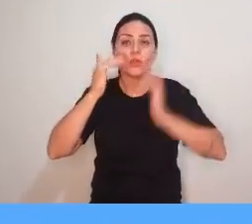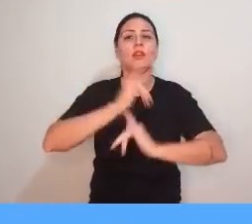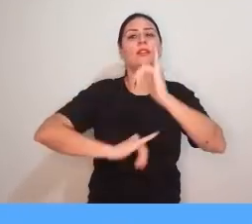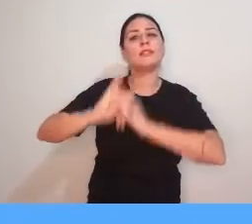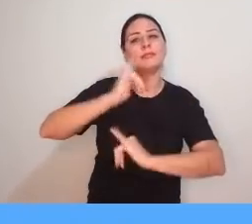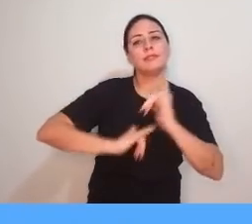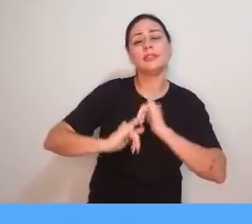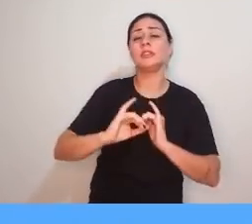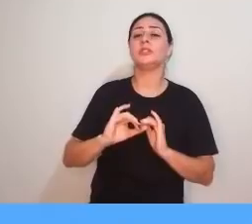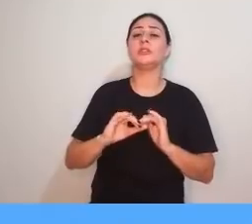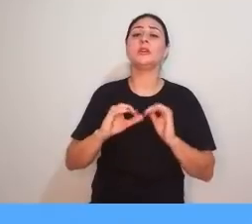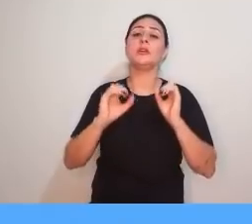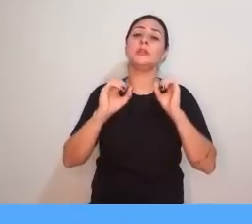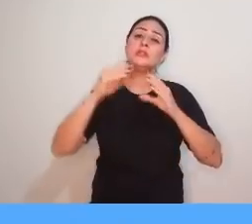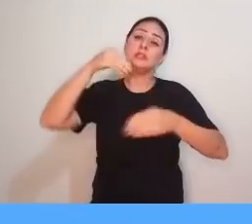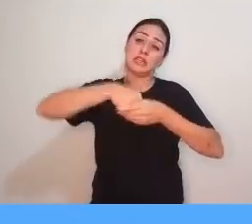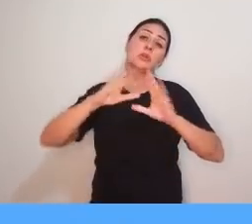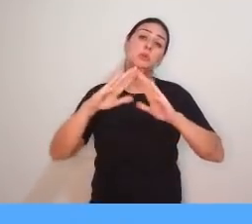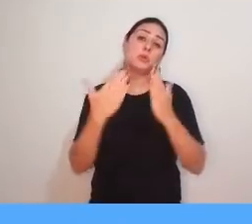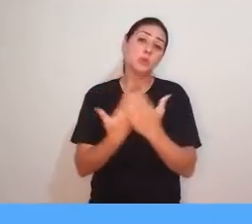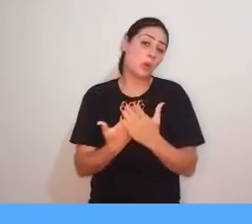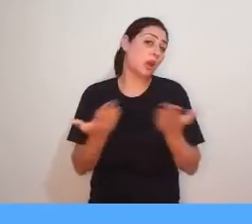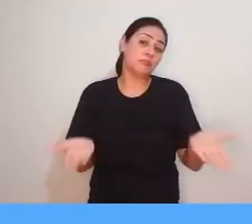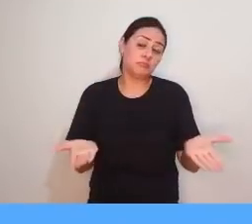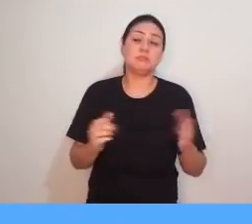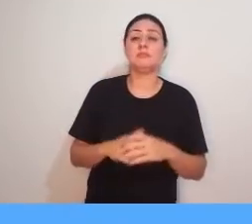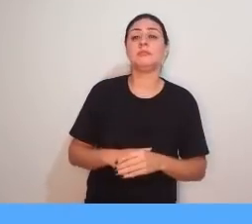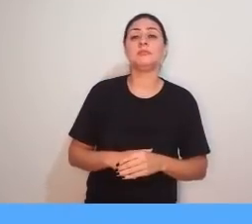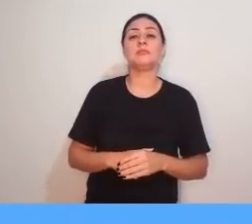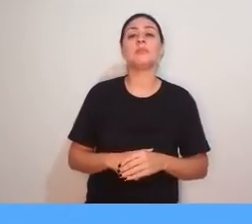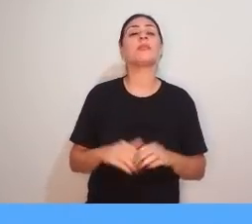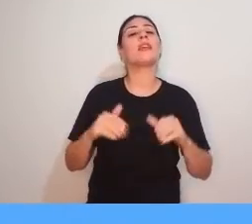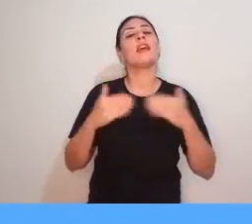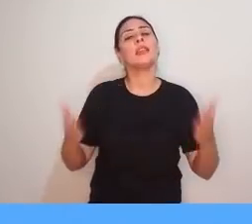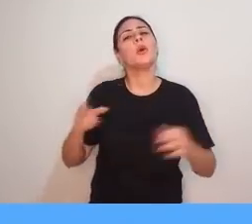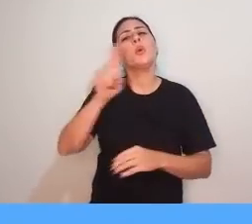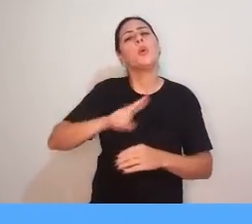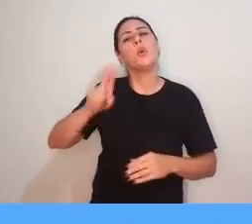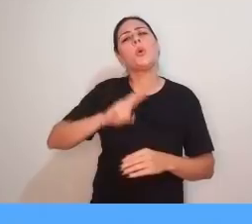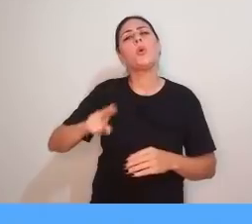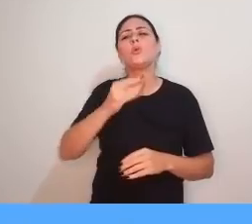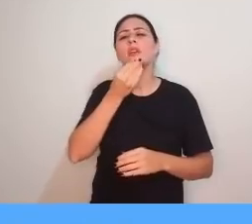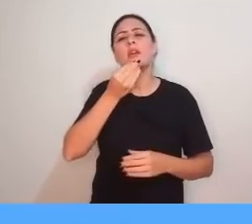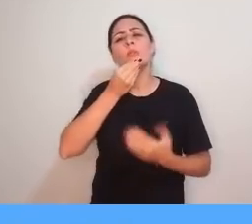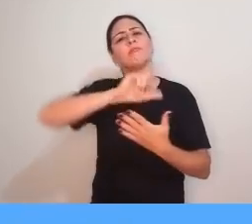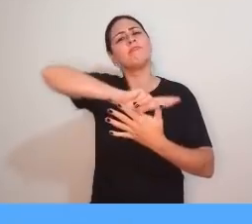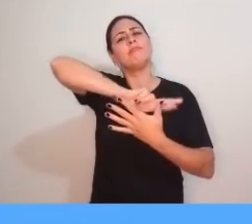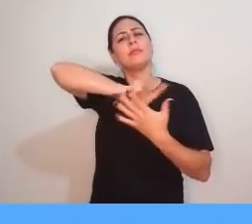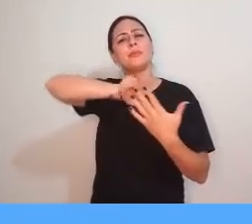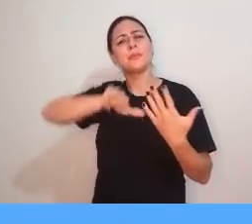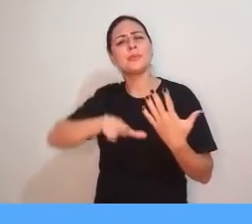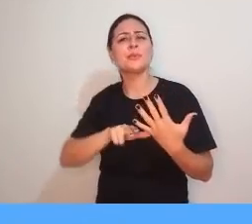docente lá na escola, tá? Então, usando todo esse leque de possibilidades que eu trouxe, você tem recursos,